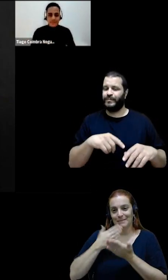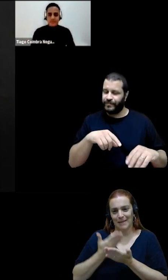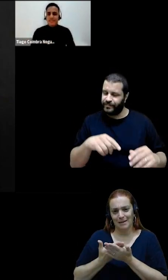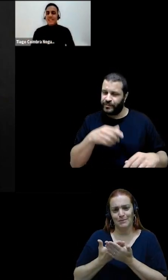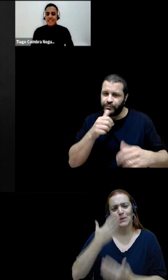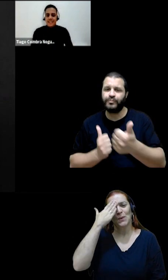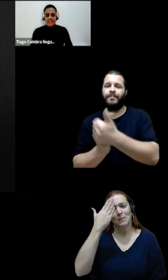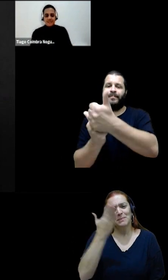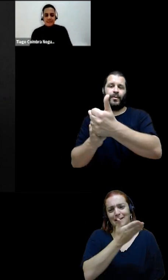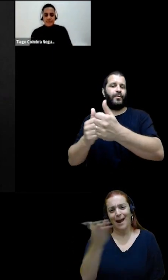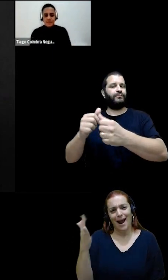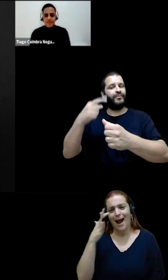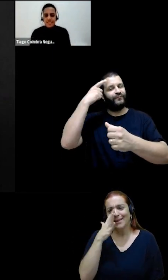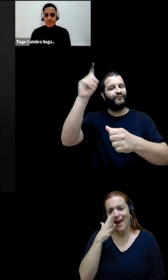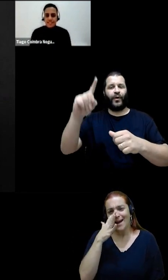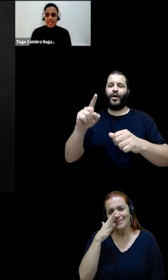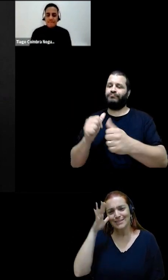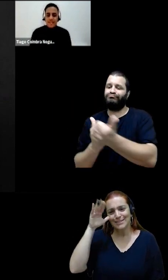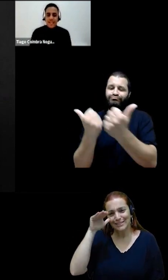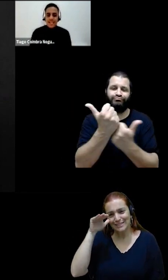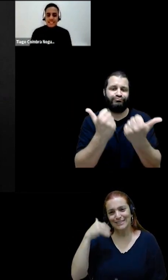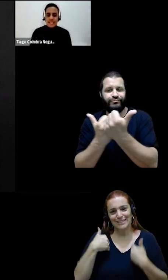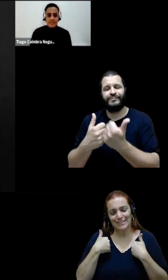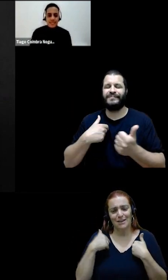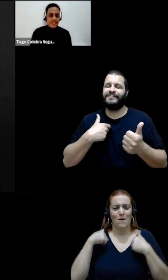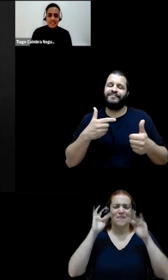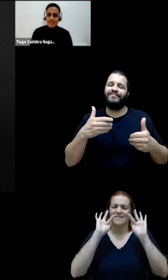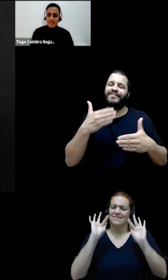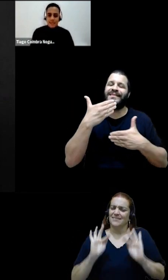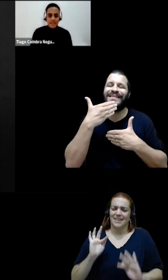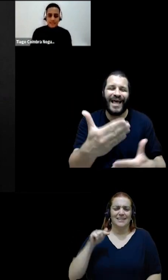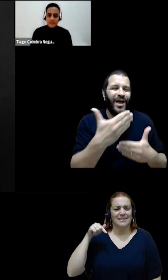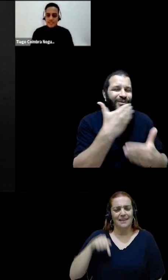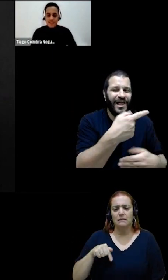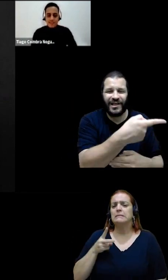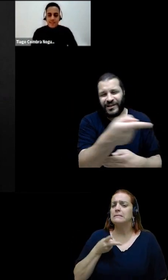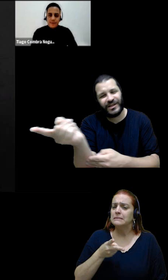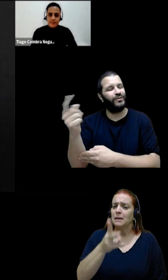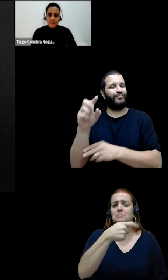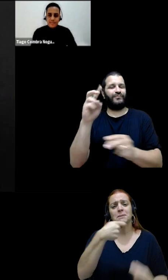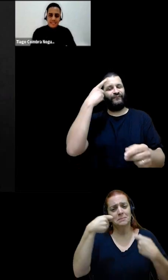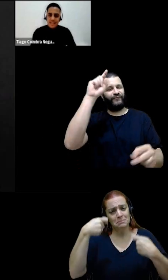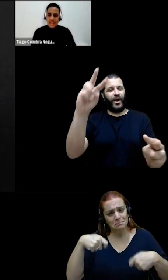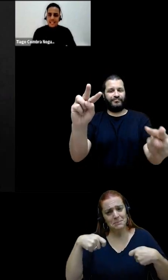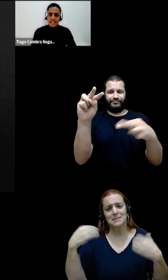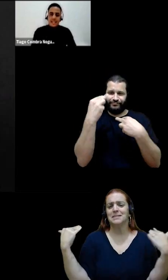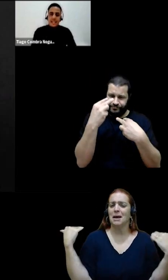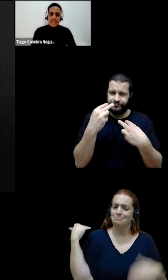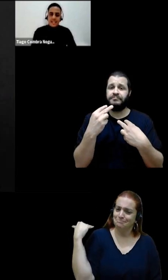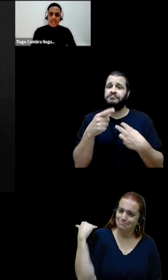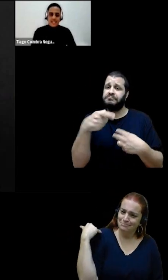por vocês me ouvirem, eu fiquei muito feliz de poder estar por aqui e fico sempre à disposição quando